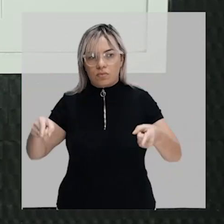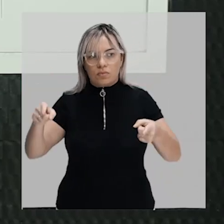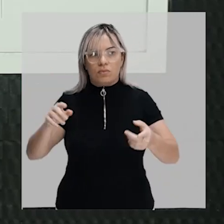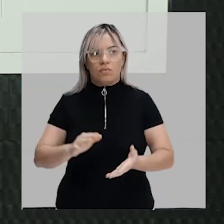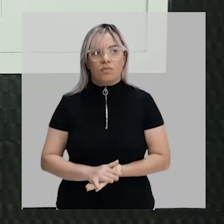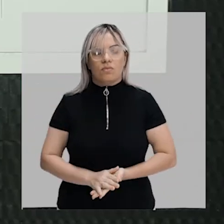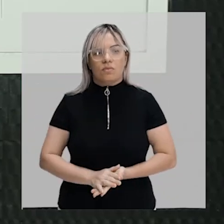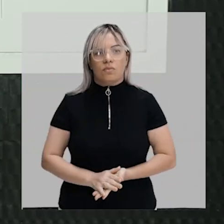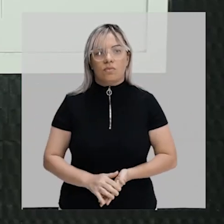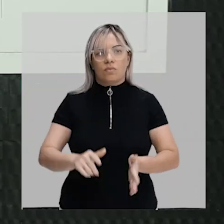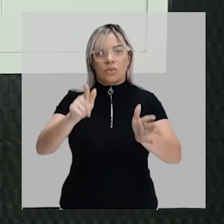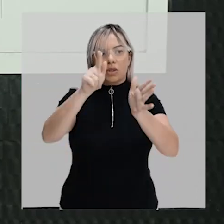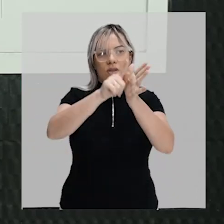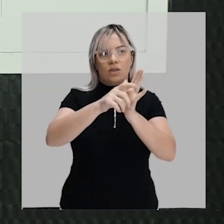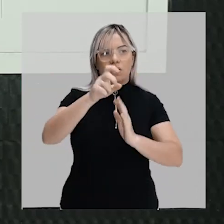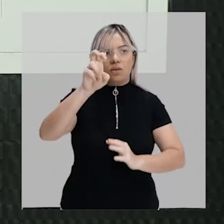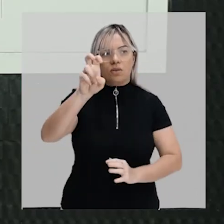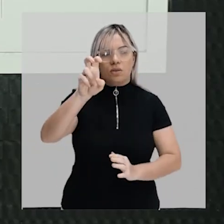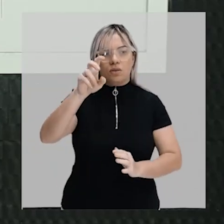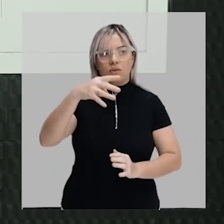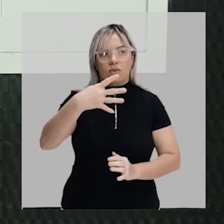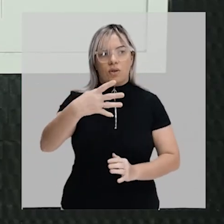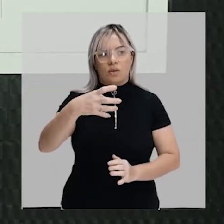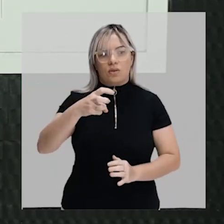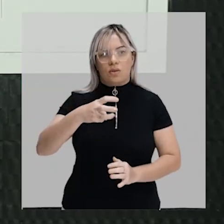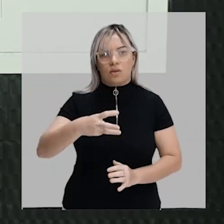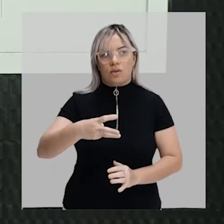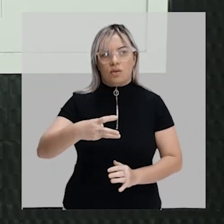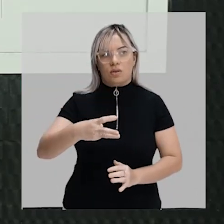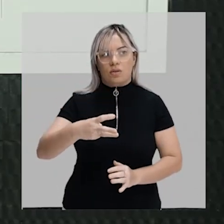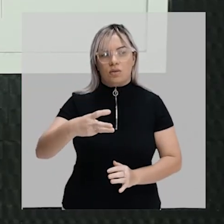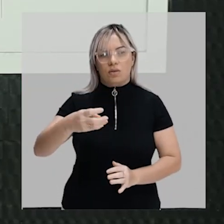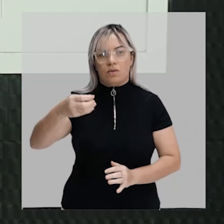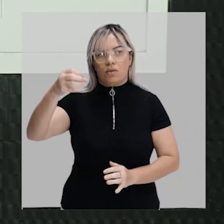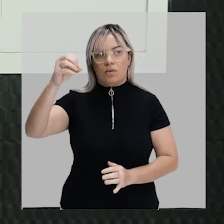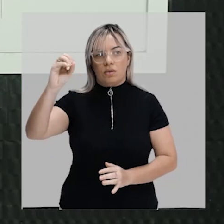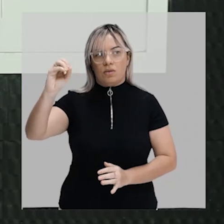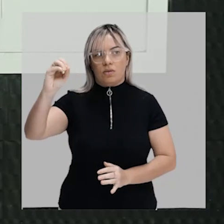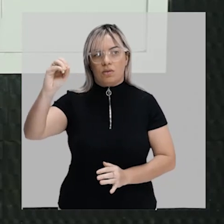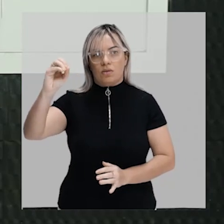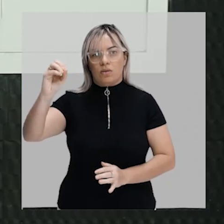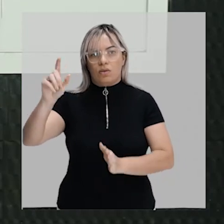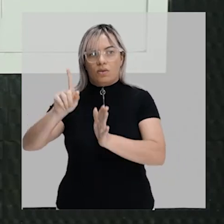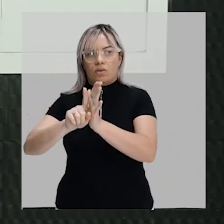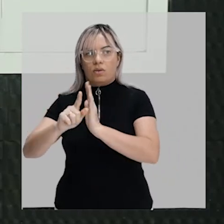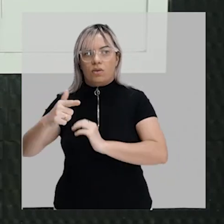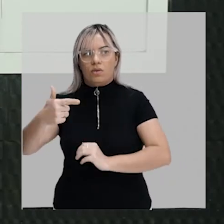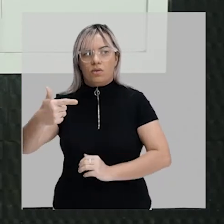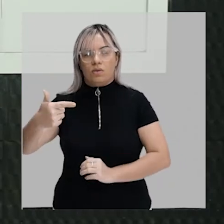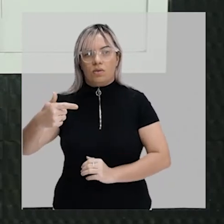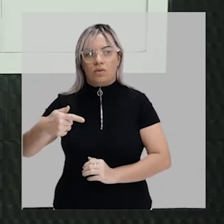5 4 3 0 - 2 e 7